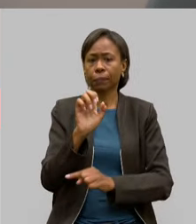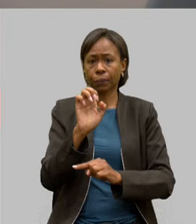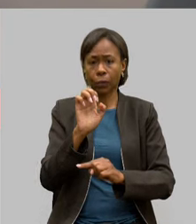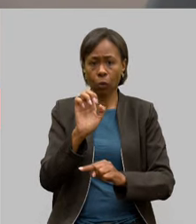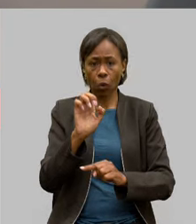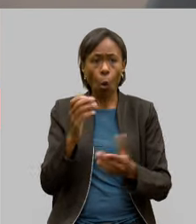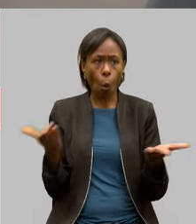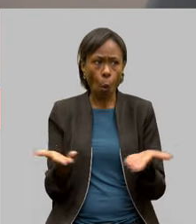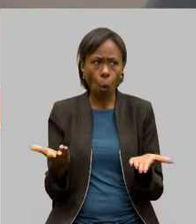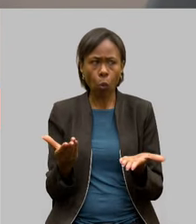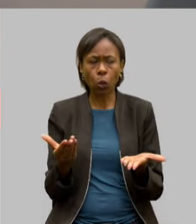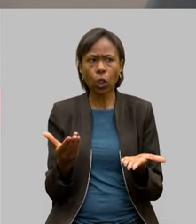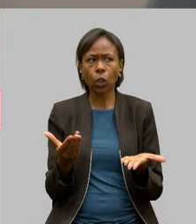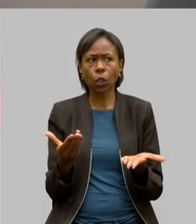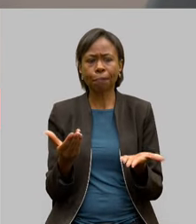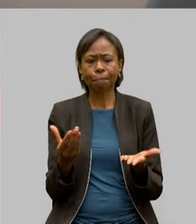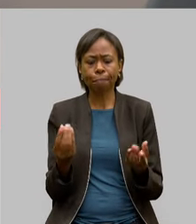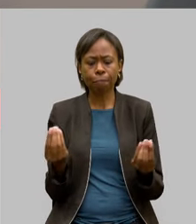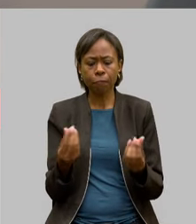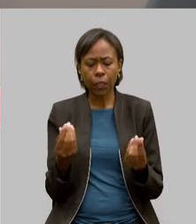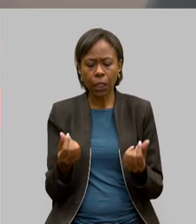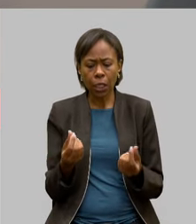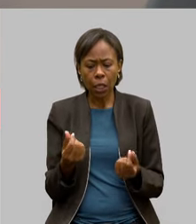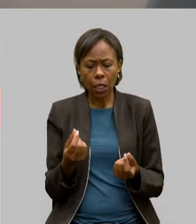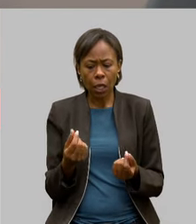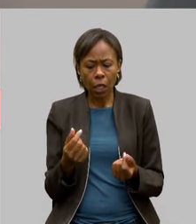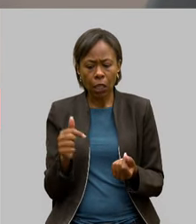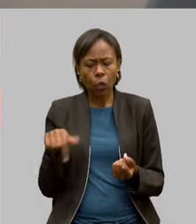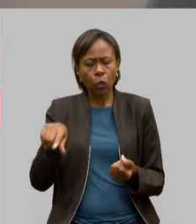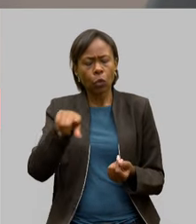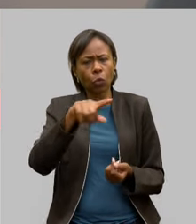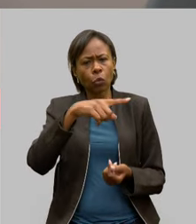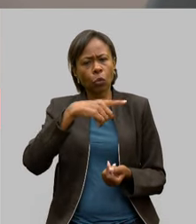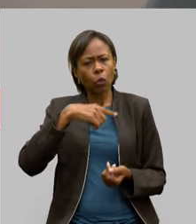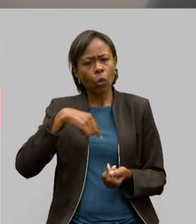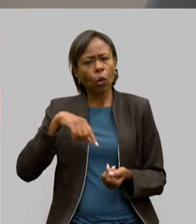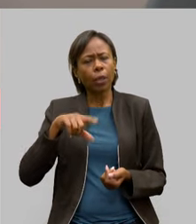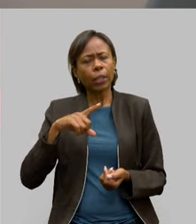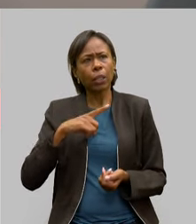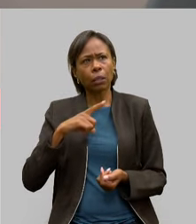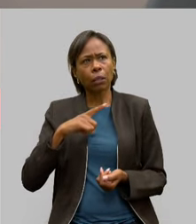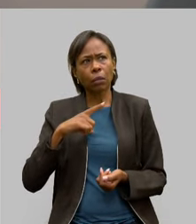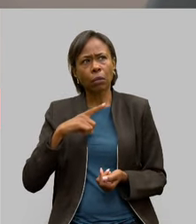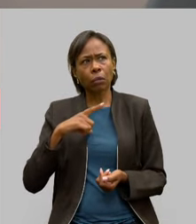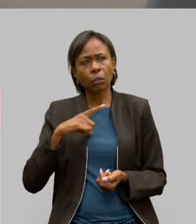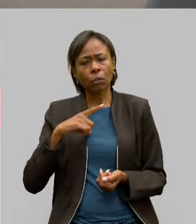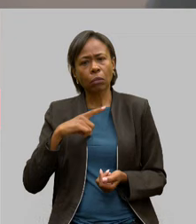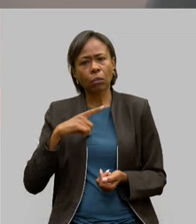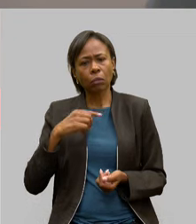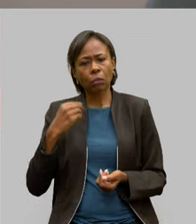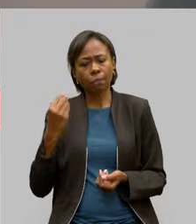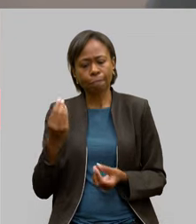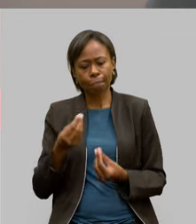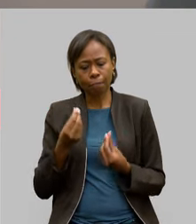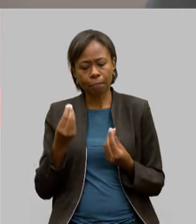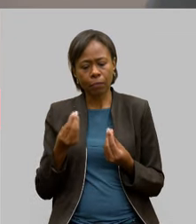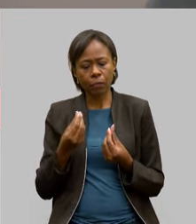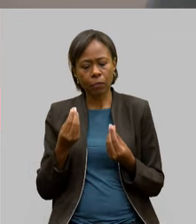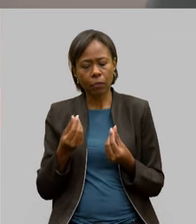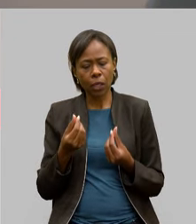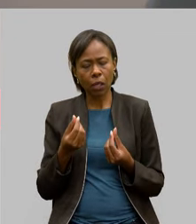encontra hoje é o um estado de eh relativa eh